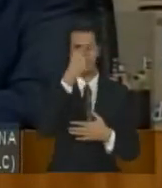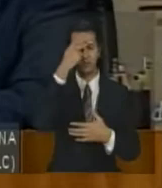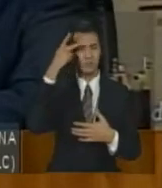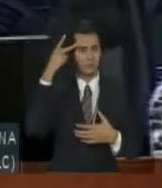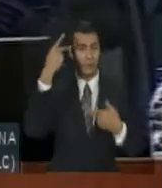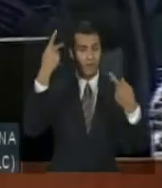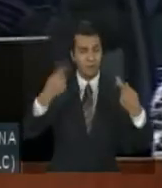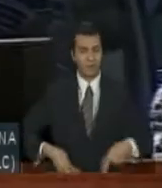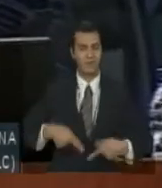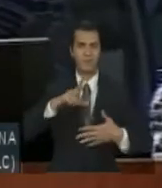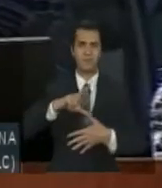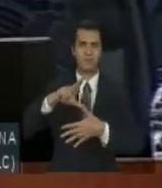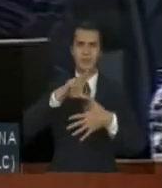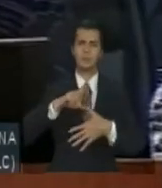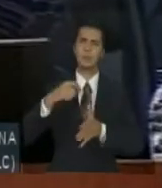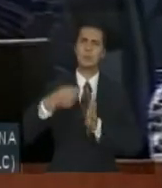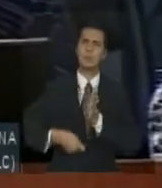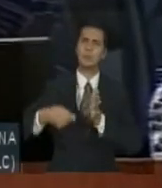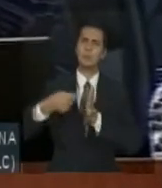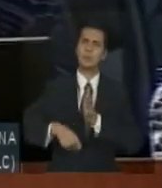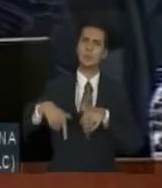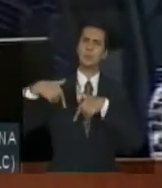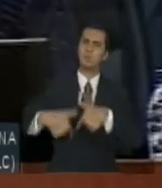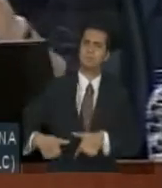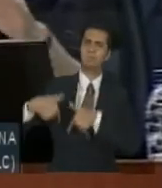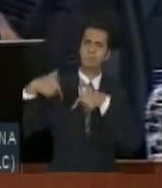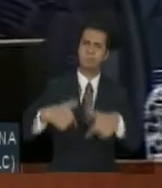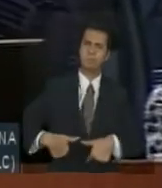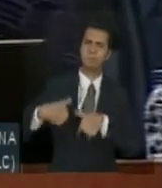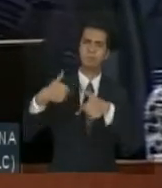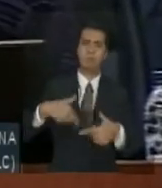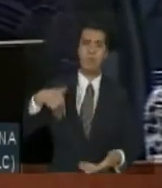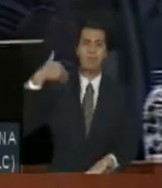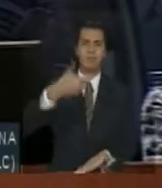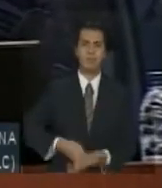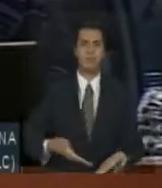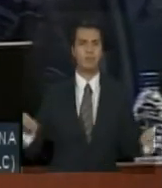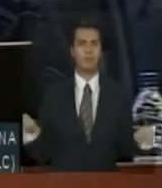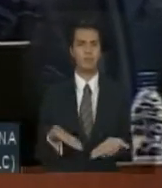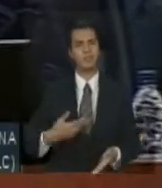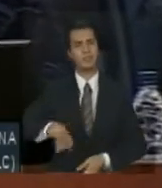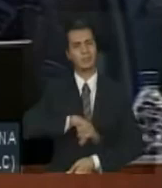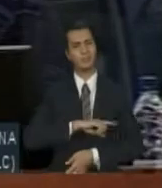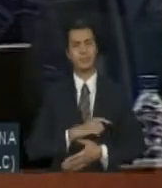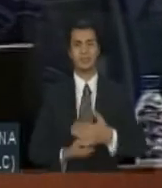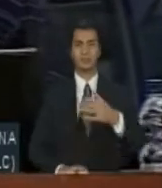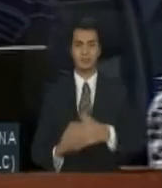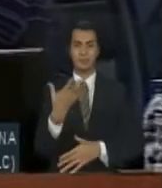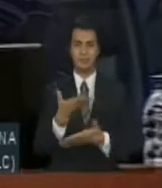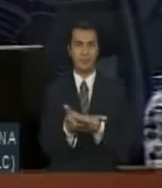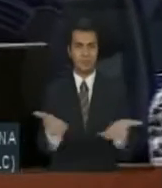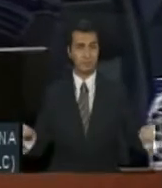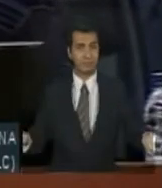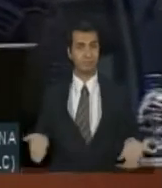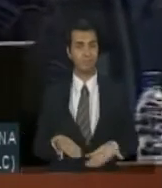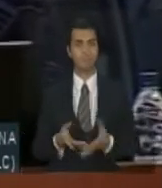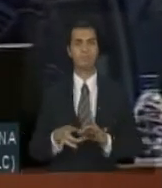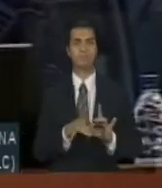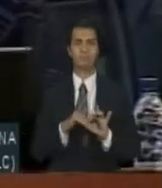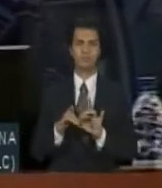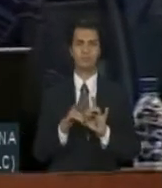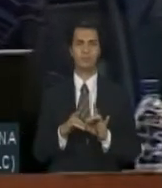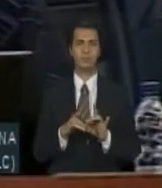caribenhos, nós começamos a transformar em realidade e nós